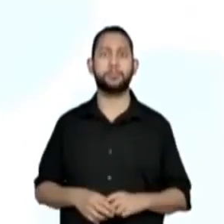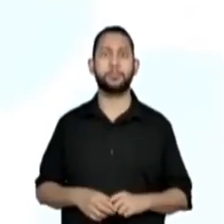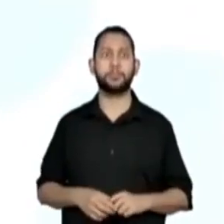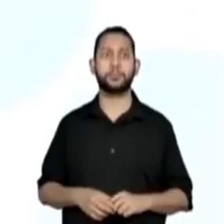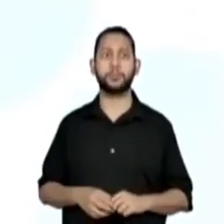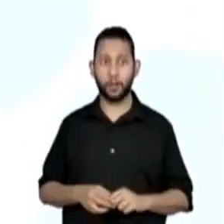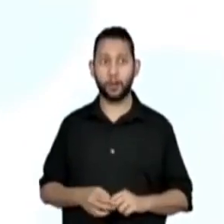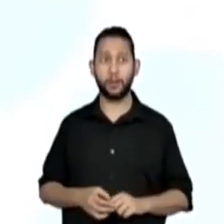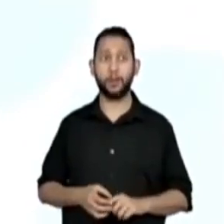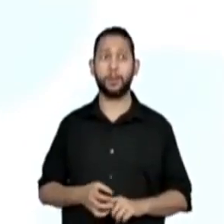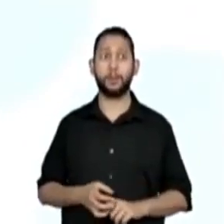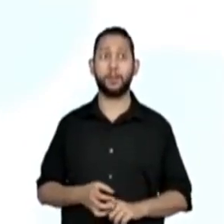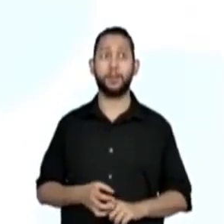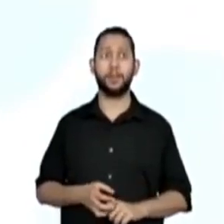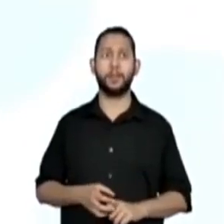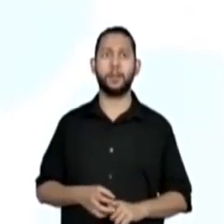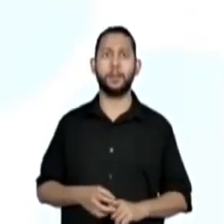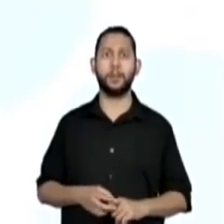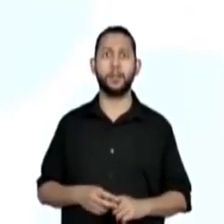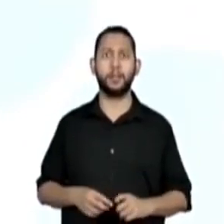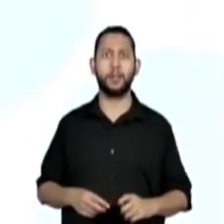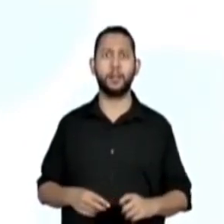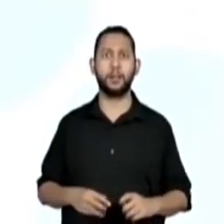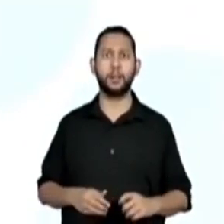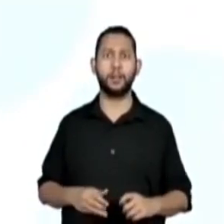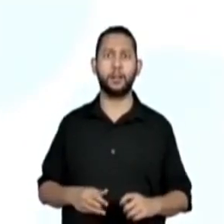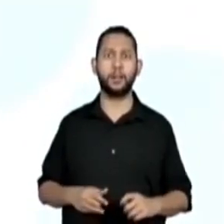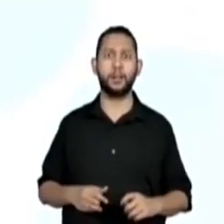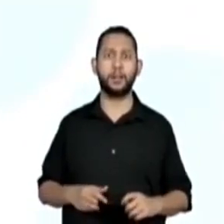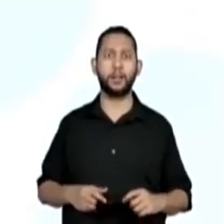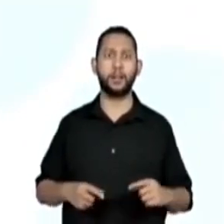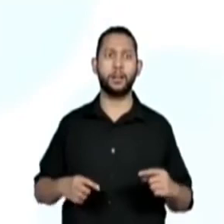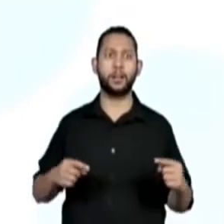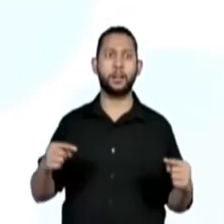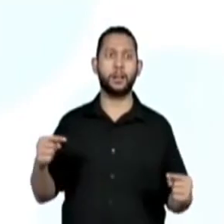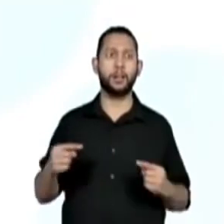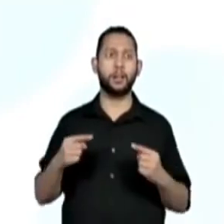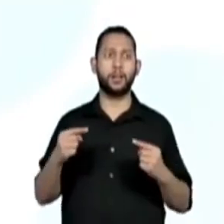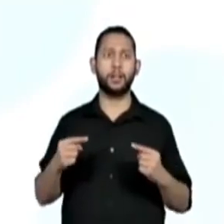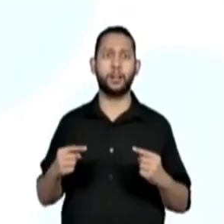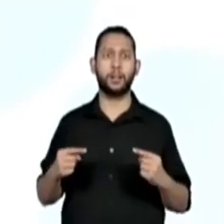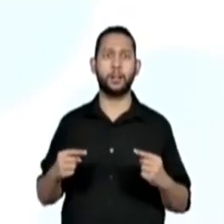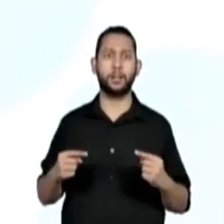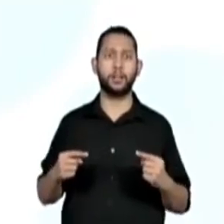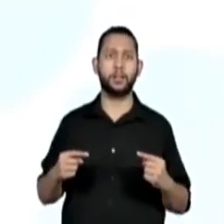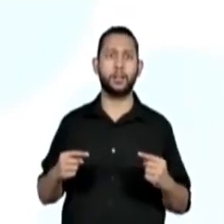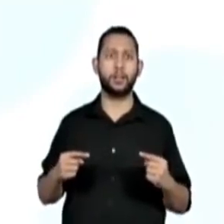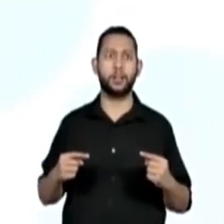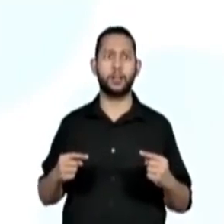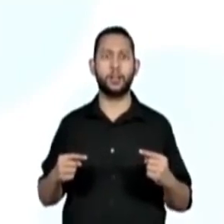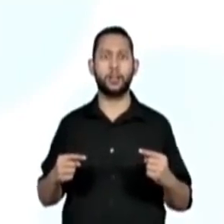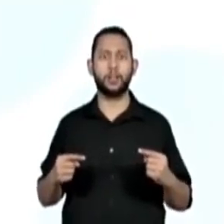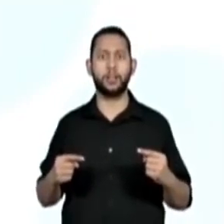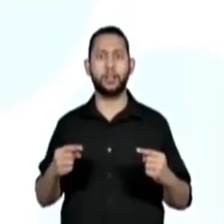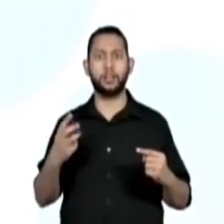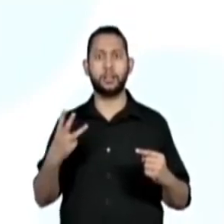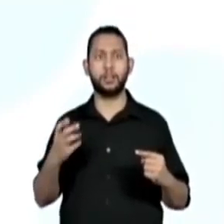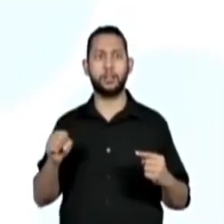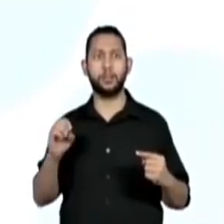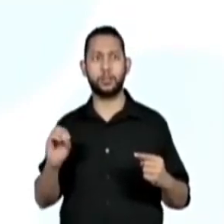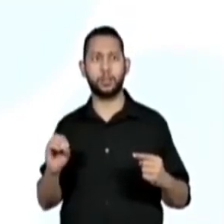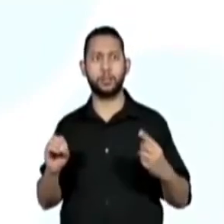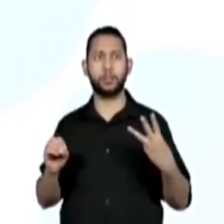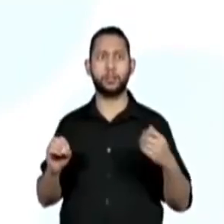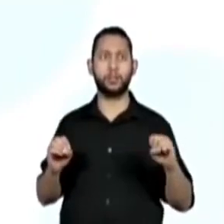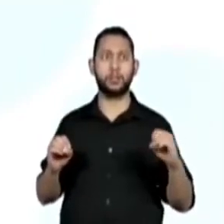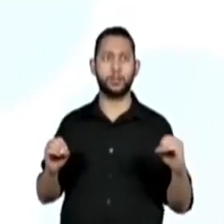não esqueçam de ligar essa aqui tá bem essa com essa setinha que intercalado a380